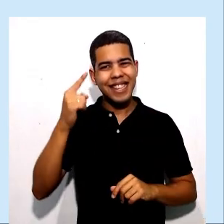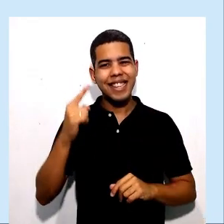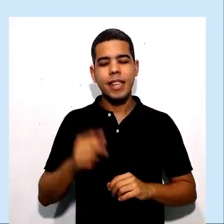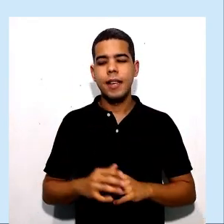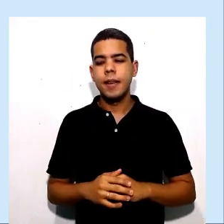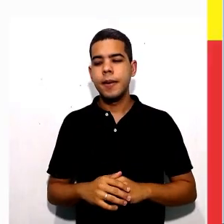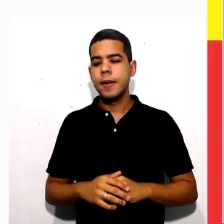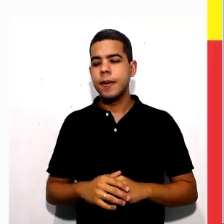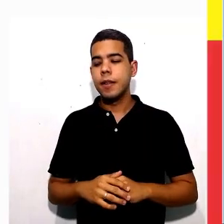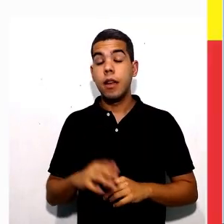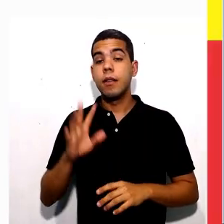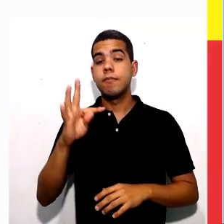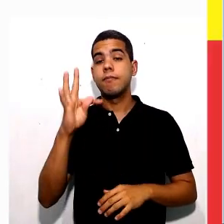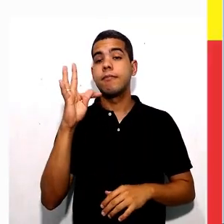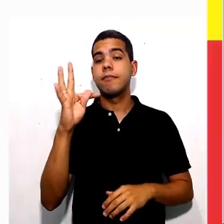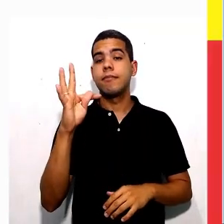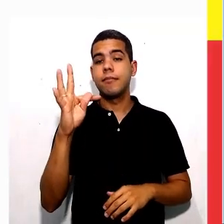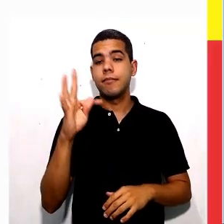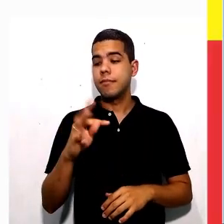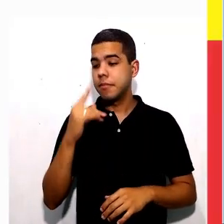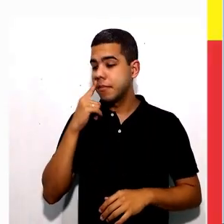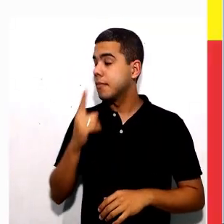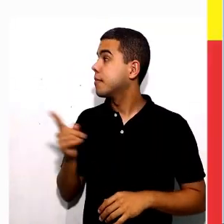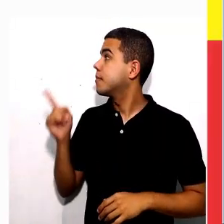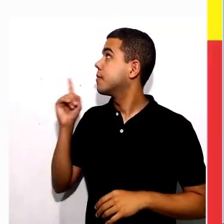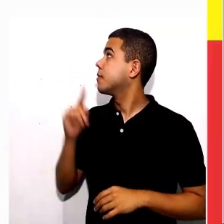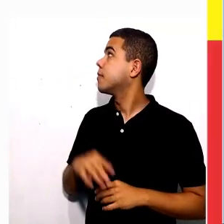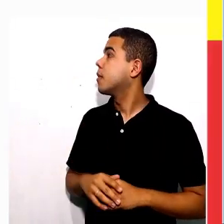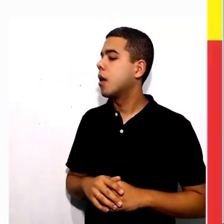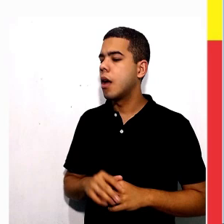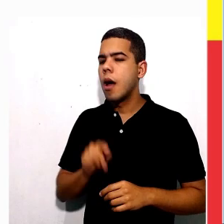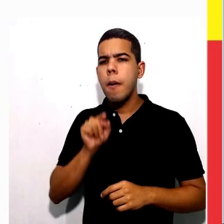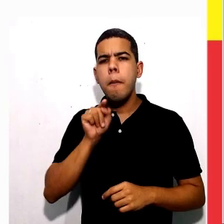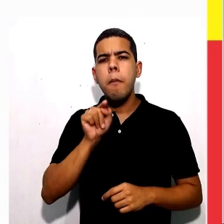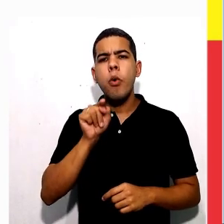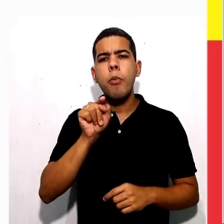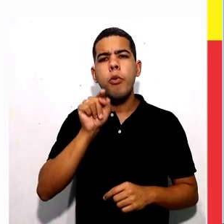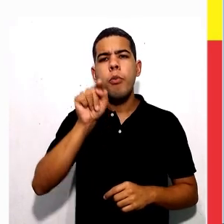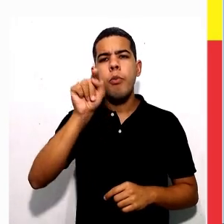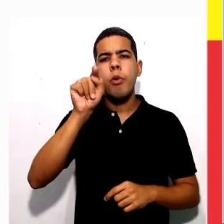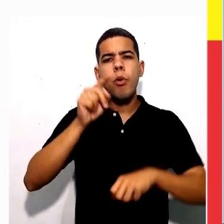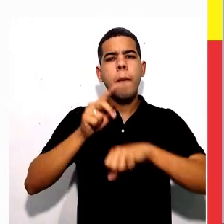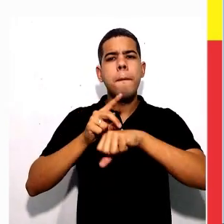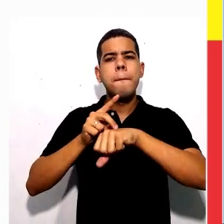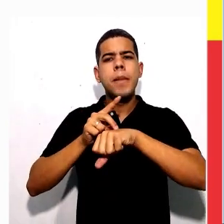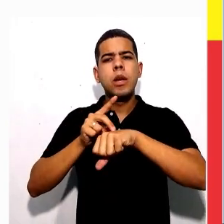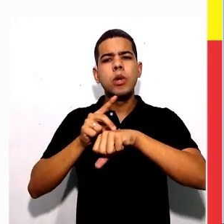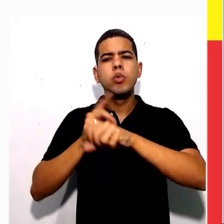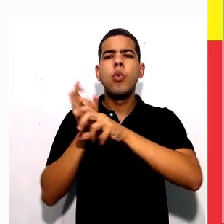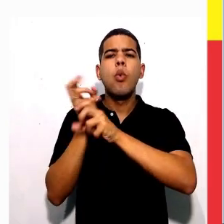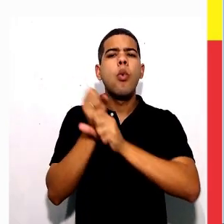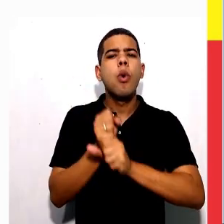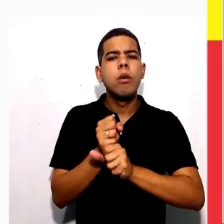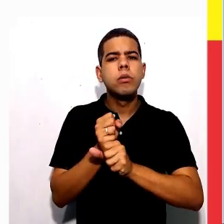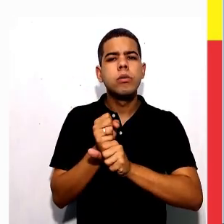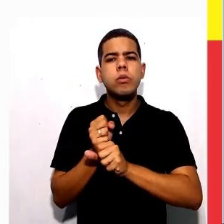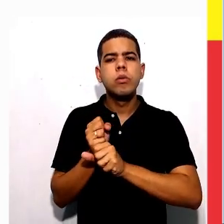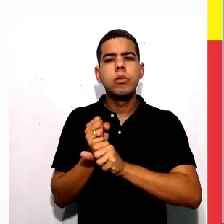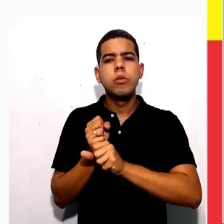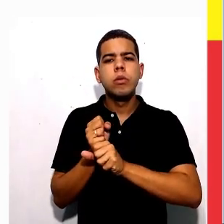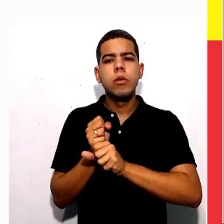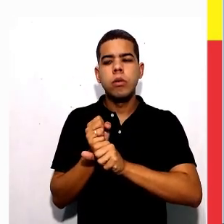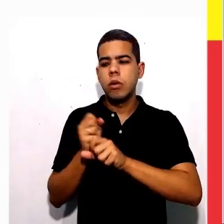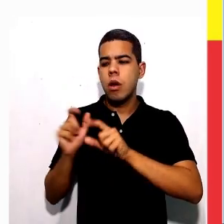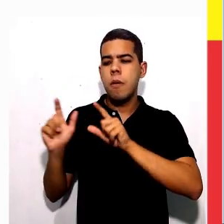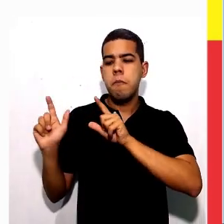vocês. Tu consegue ver quantos pontinhos pretos tem a figura 1, a figura 2, a figura 3? E se eu perguntar a